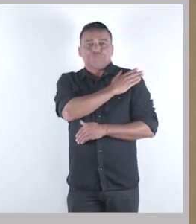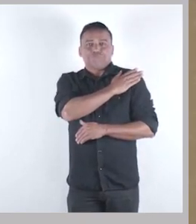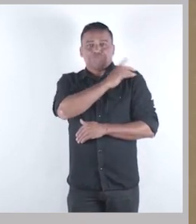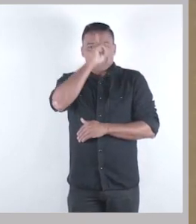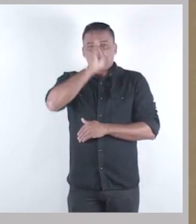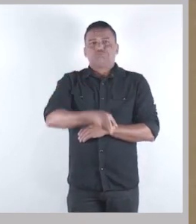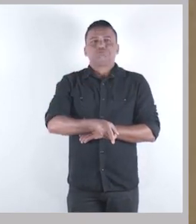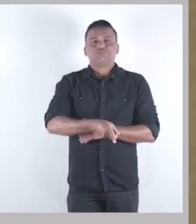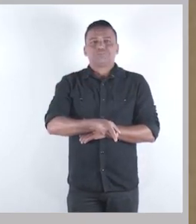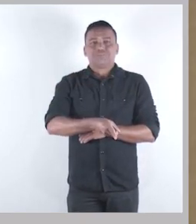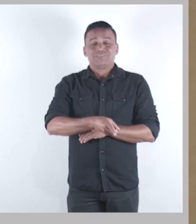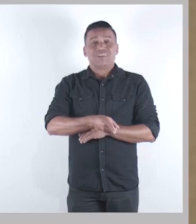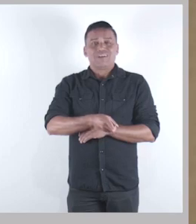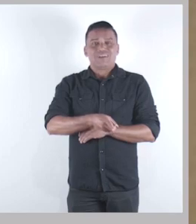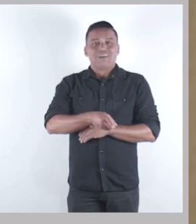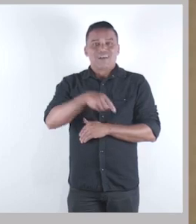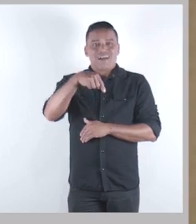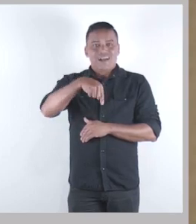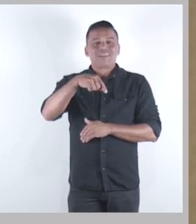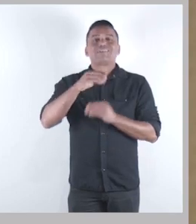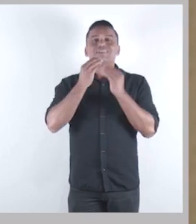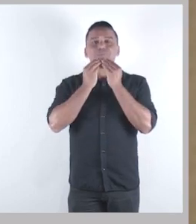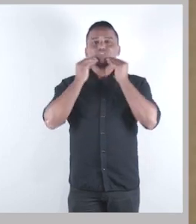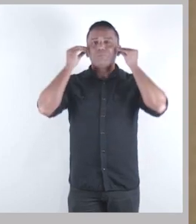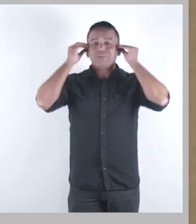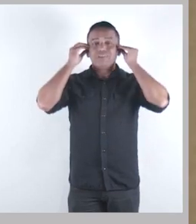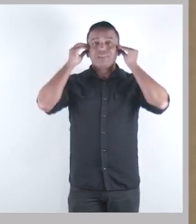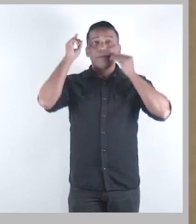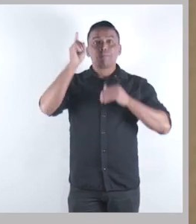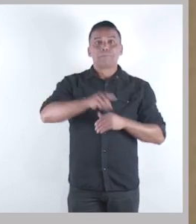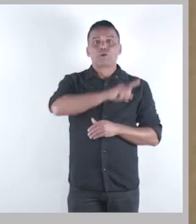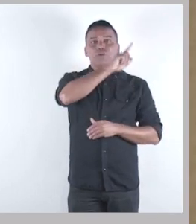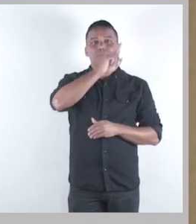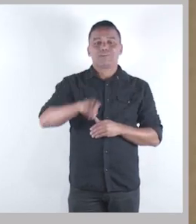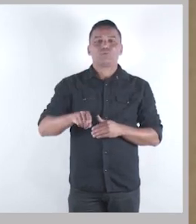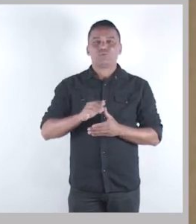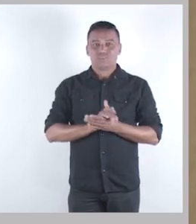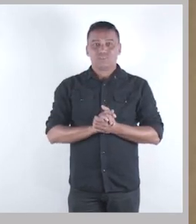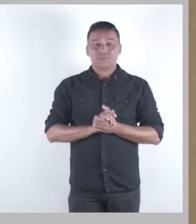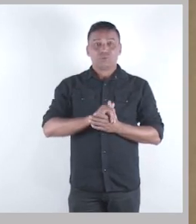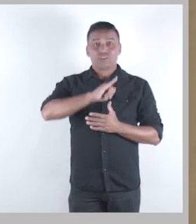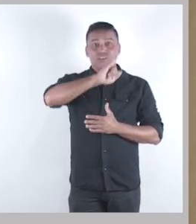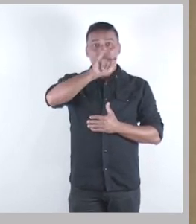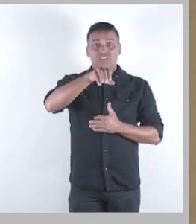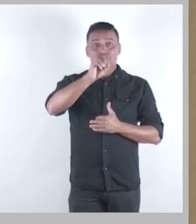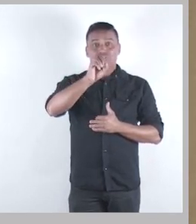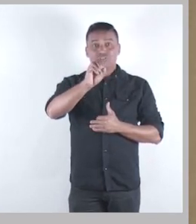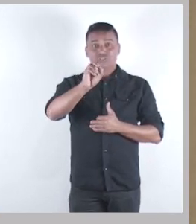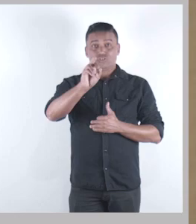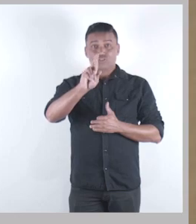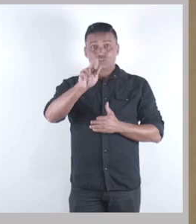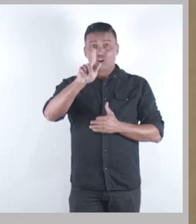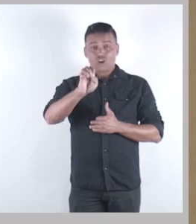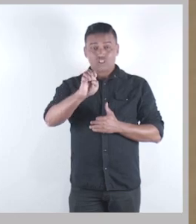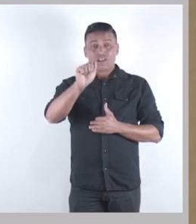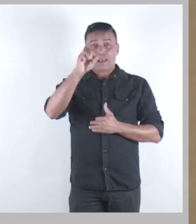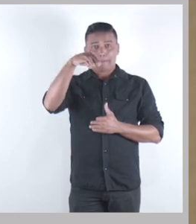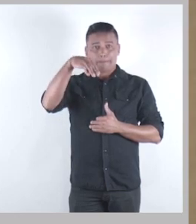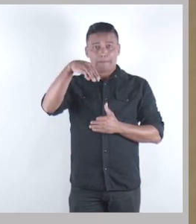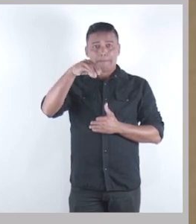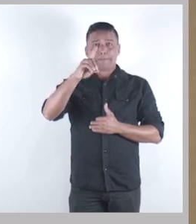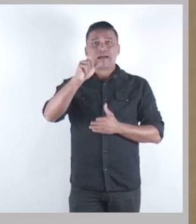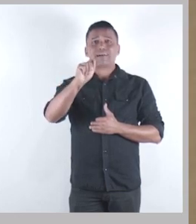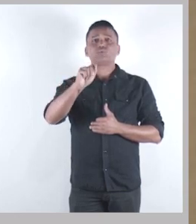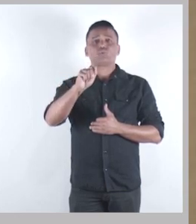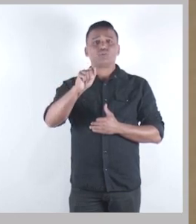Moçambique. Por que era proibido? Porque era suposto que Jorge Amado pudesse influenciar Moçambique com as